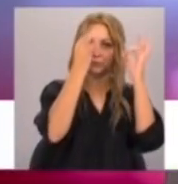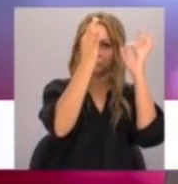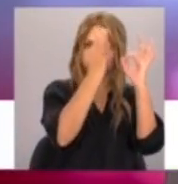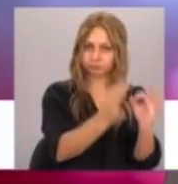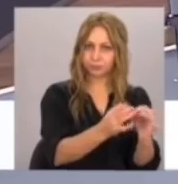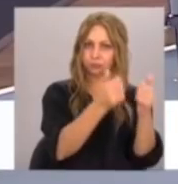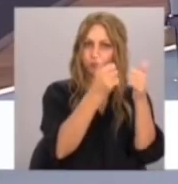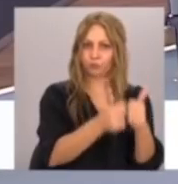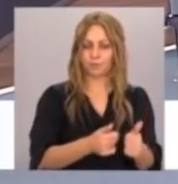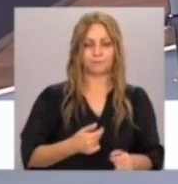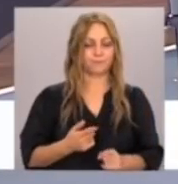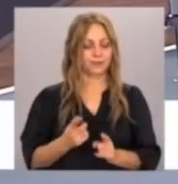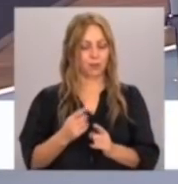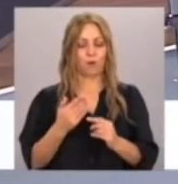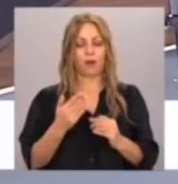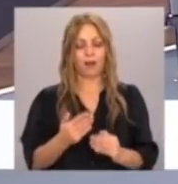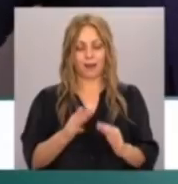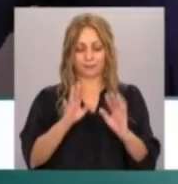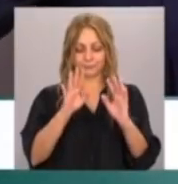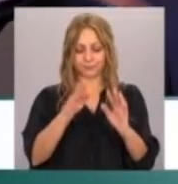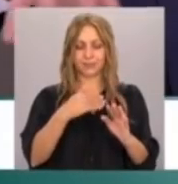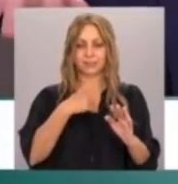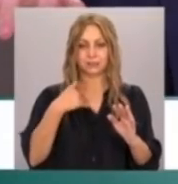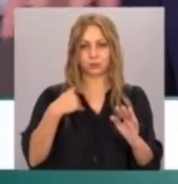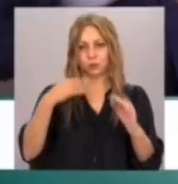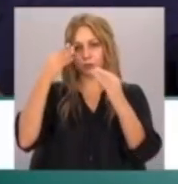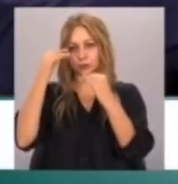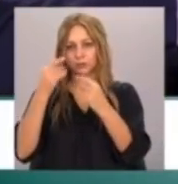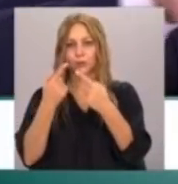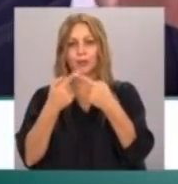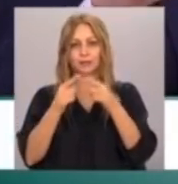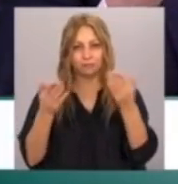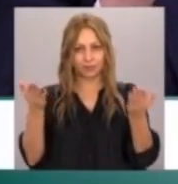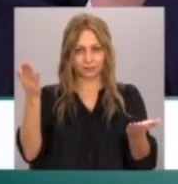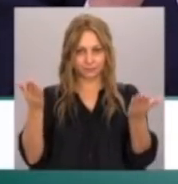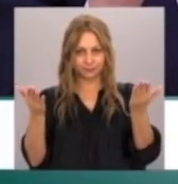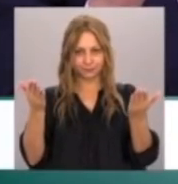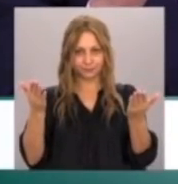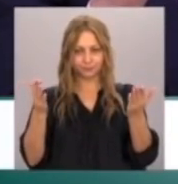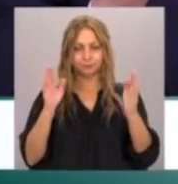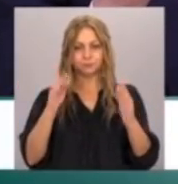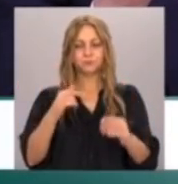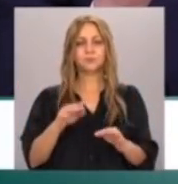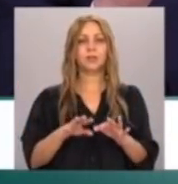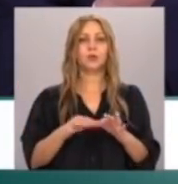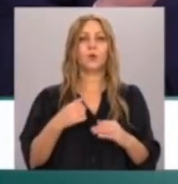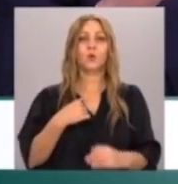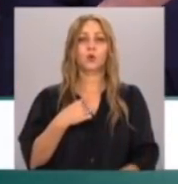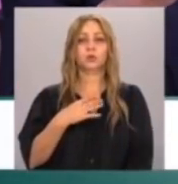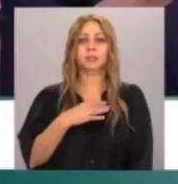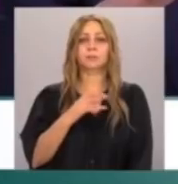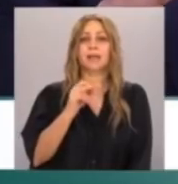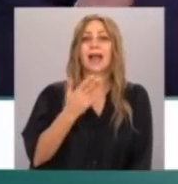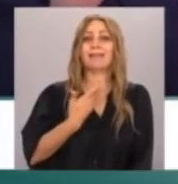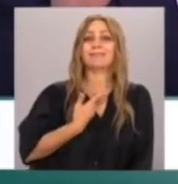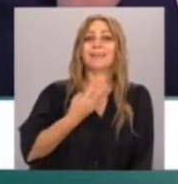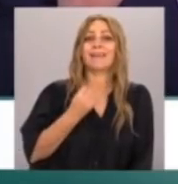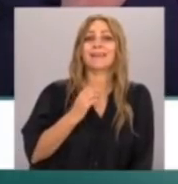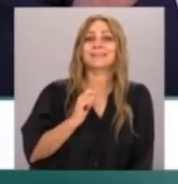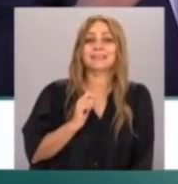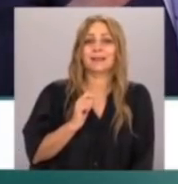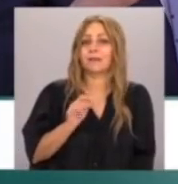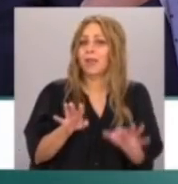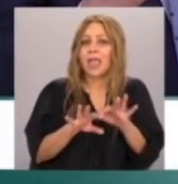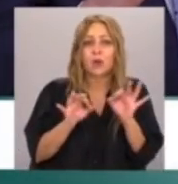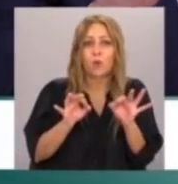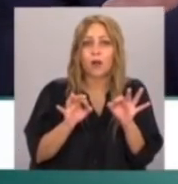isso acho que o sistema de saúde os temas educação eu que Gramado é nós entendeu não é como se fosse uma ads de disponível para todos os dias mas não